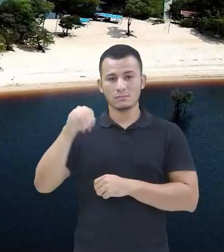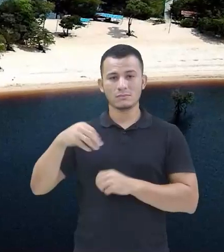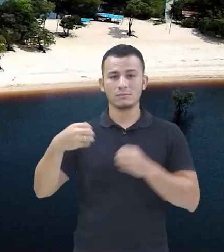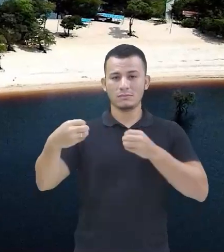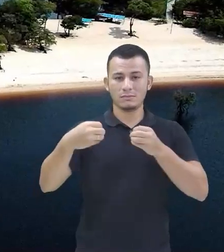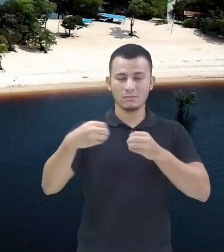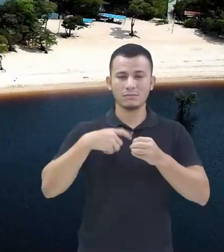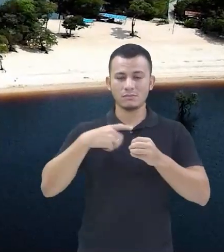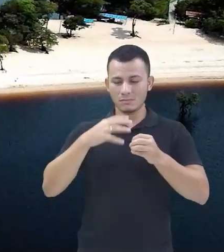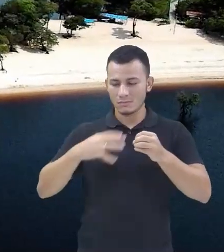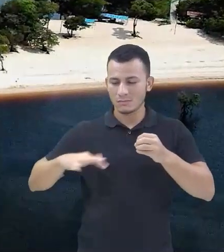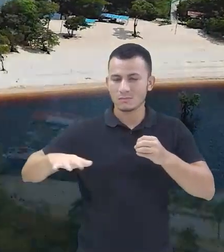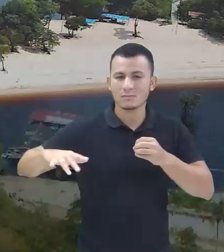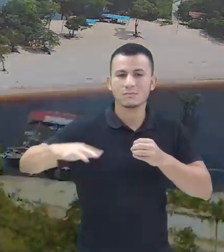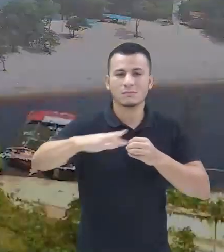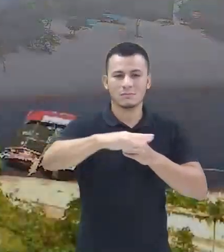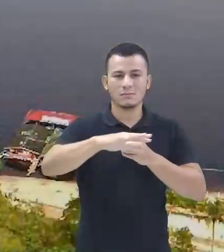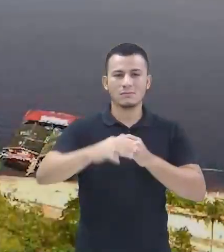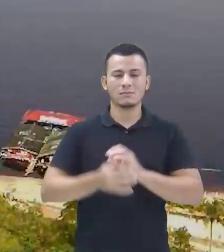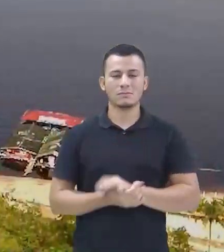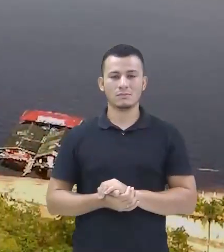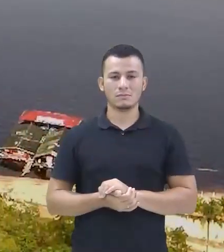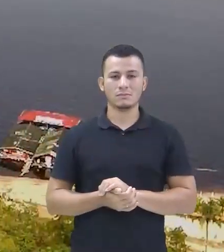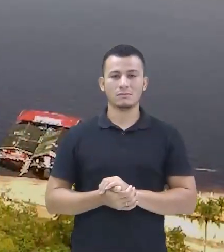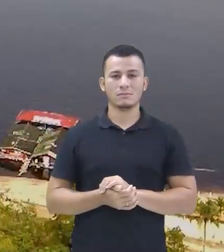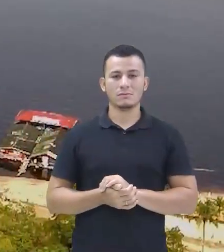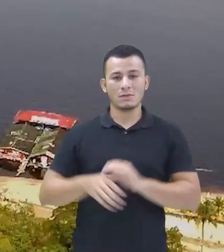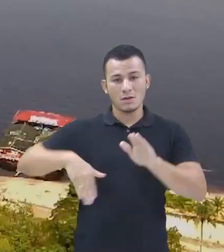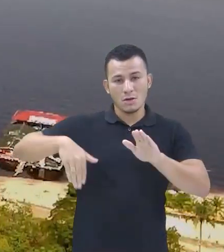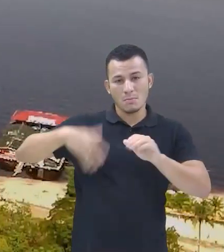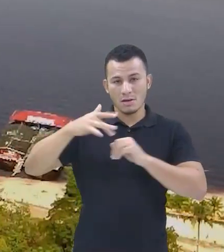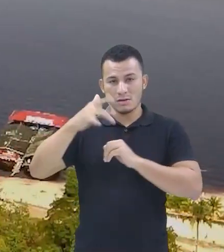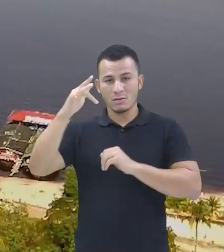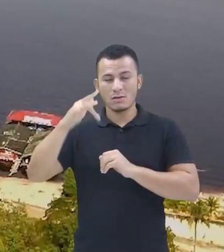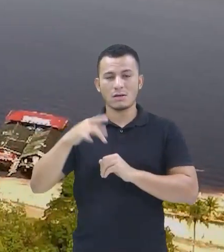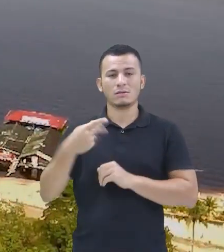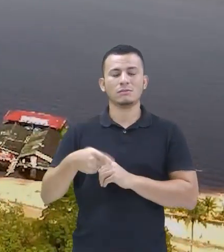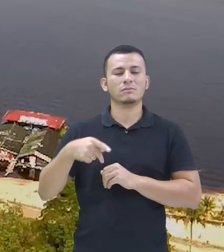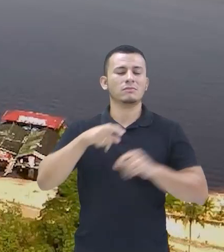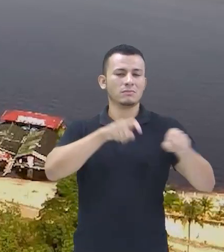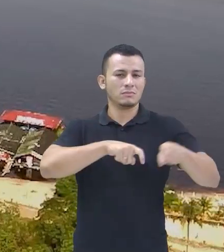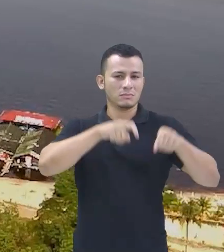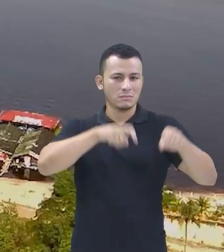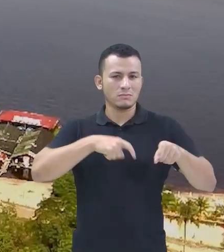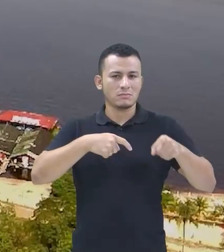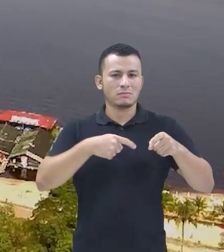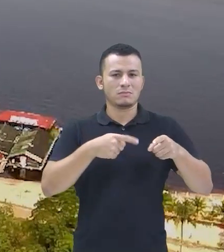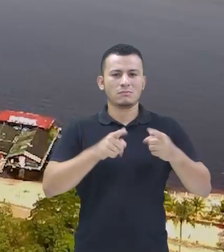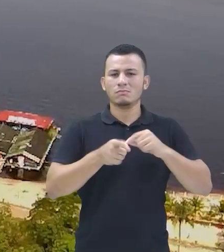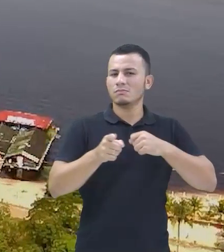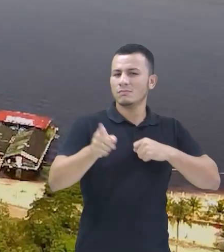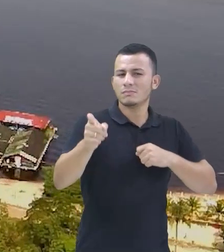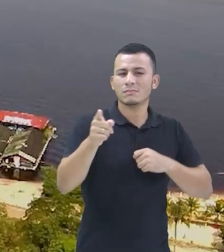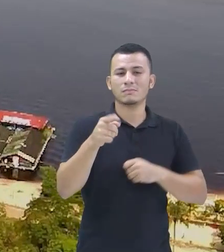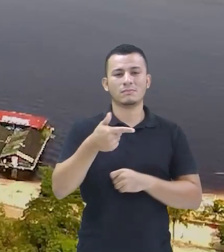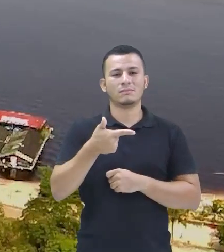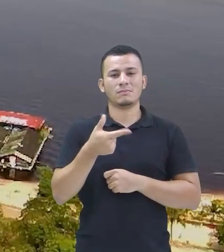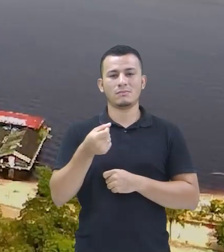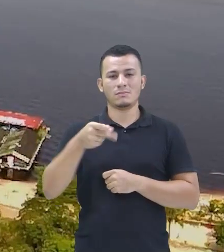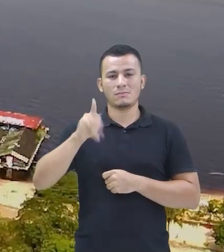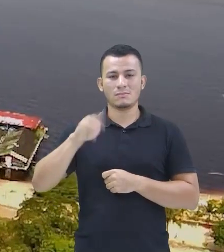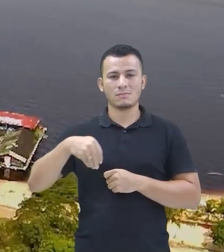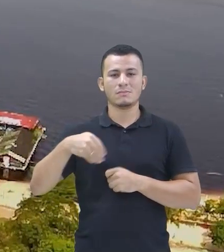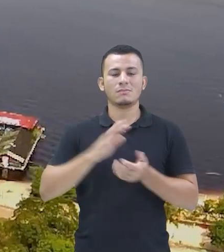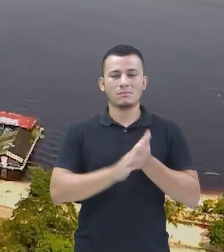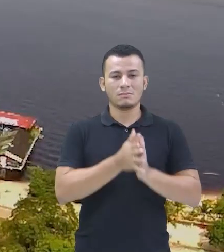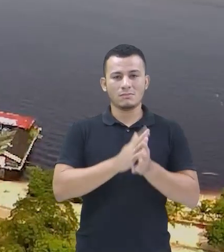em volta pelo Rio Negro. Praia Dourada, na zona rural de Manaus, distante 20 quilômetros do centro da cidade,